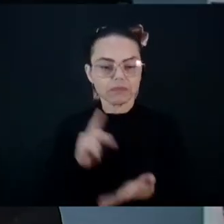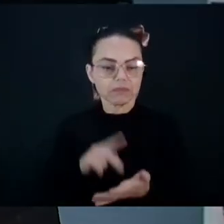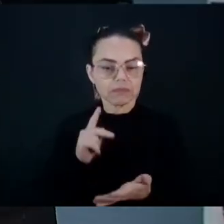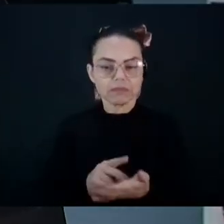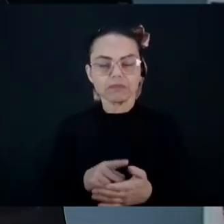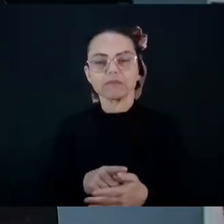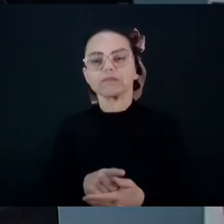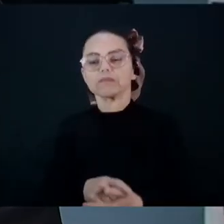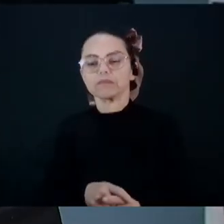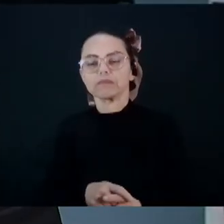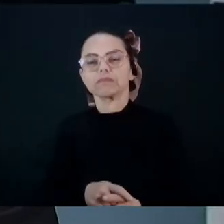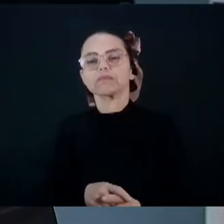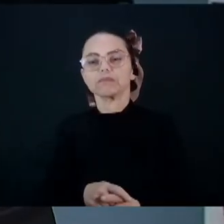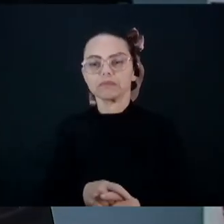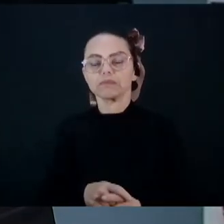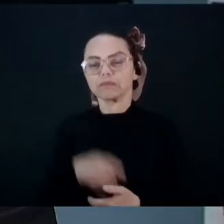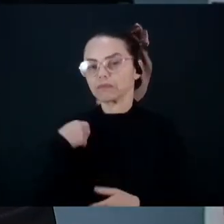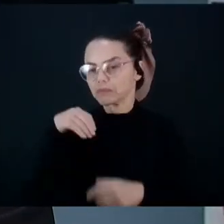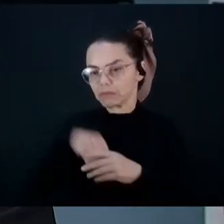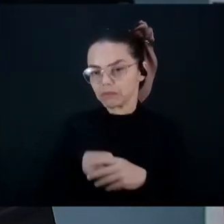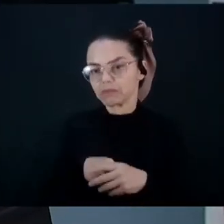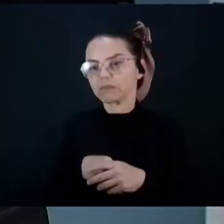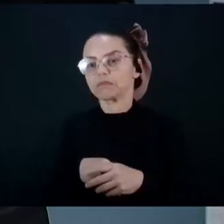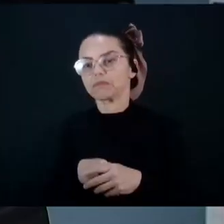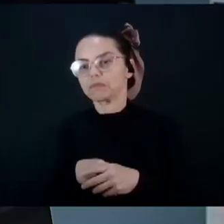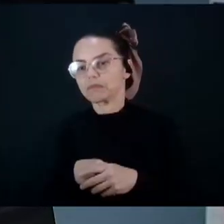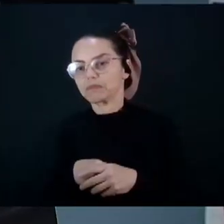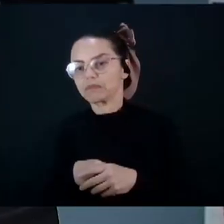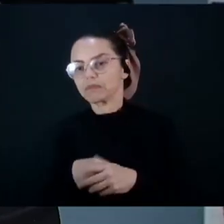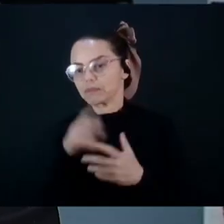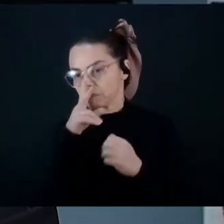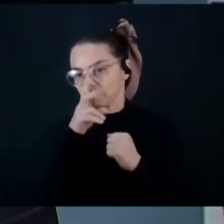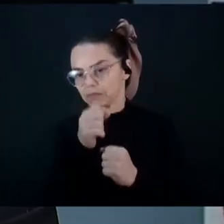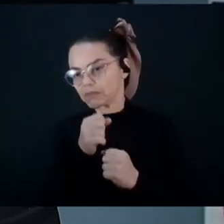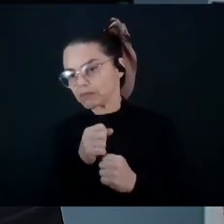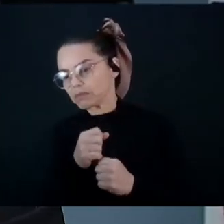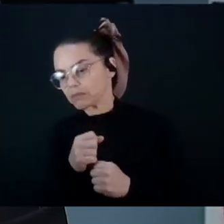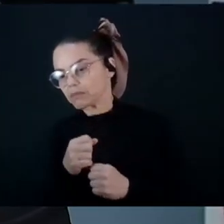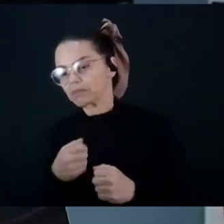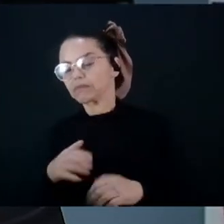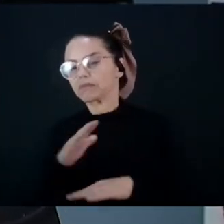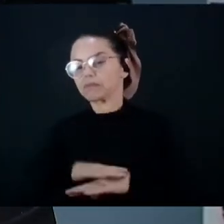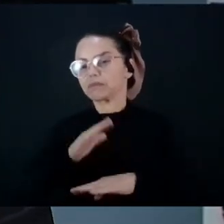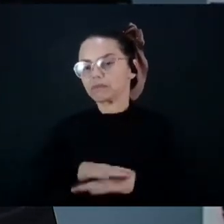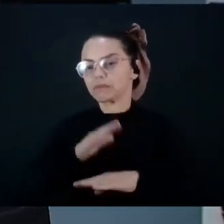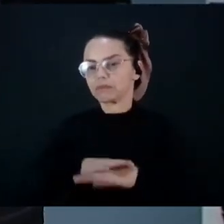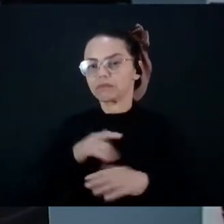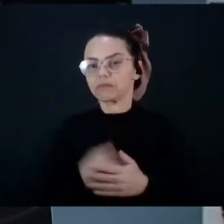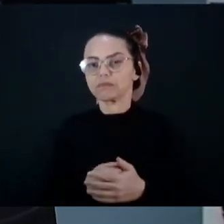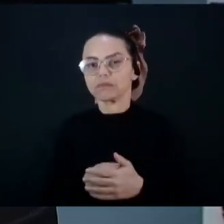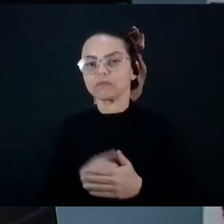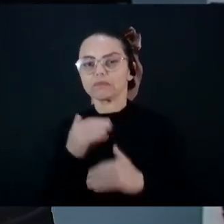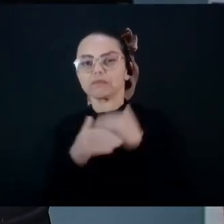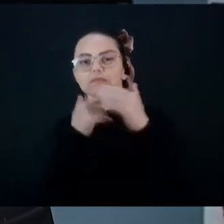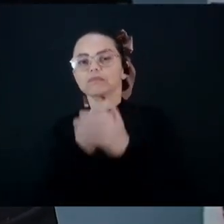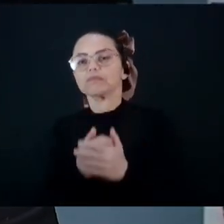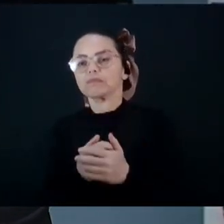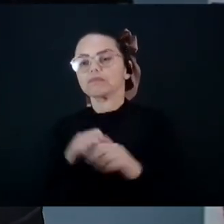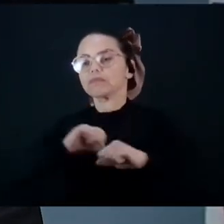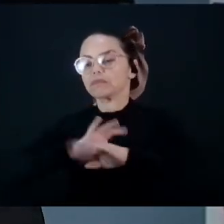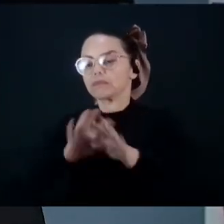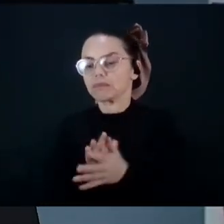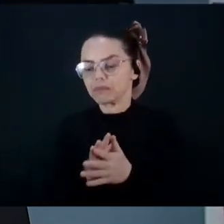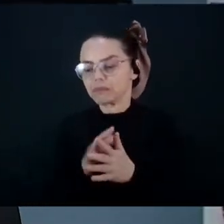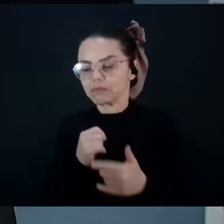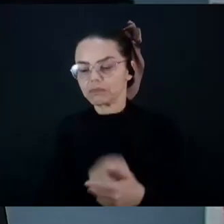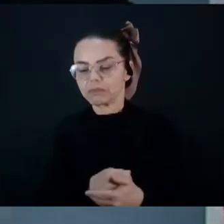Então, dentro desses setores, eles fortalecem a autonomia dos setores, né? A construção de processos claros,